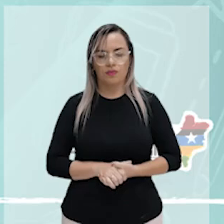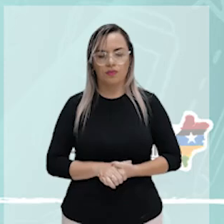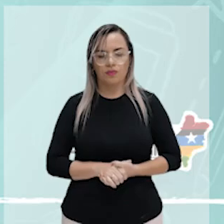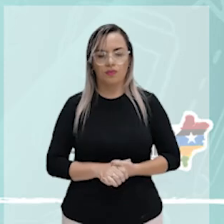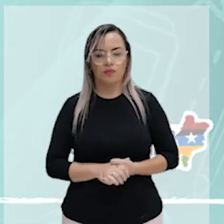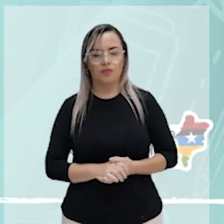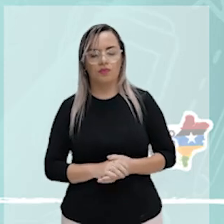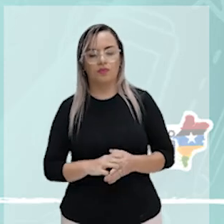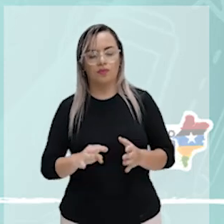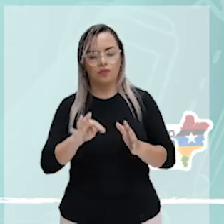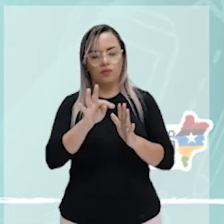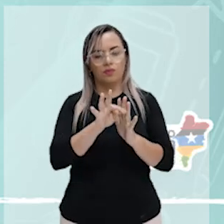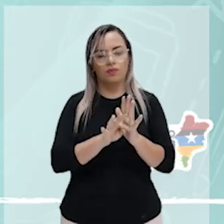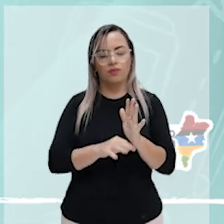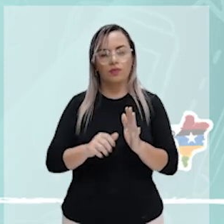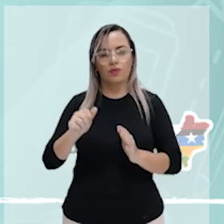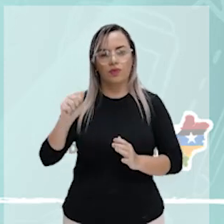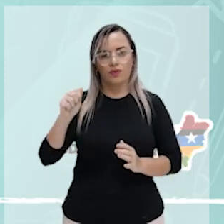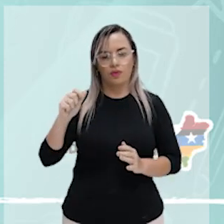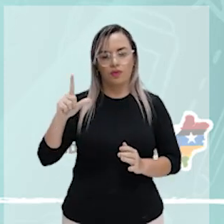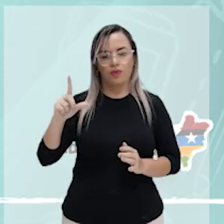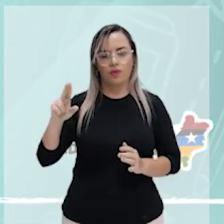Aloysio Azevedo com alguns